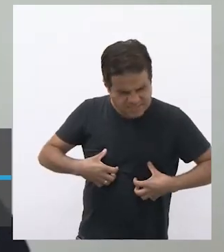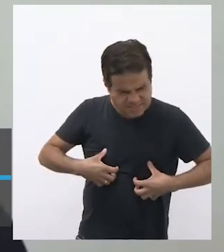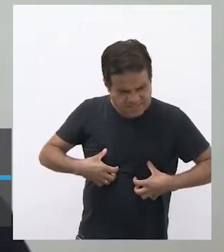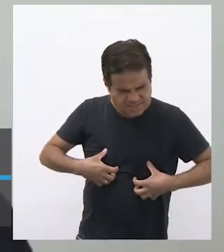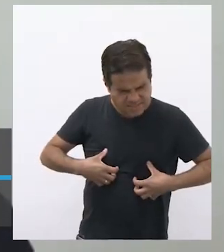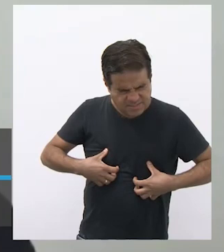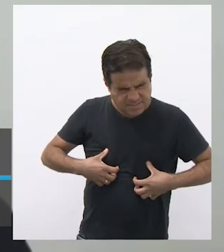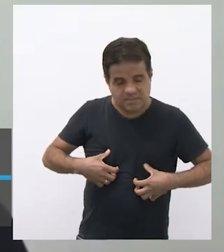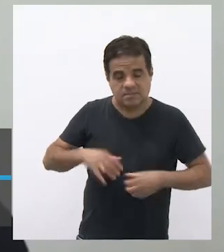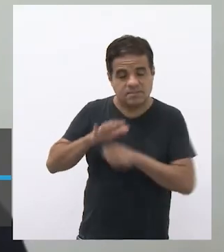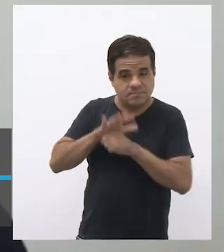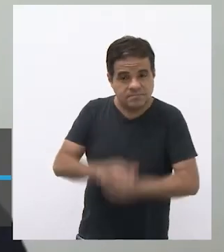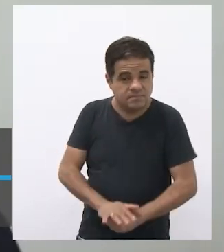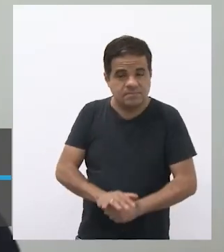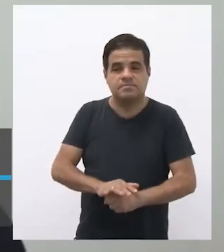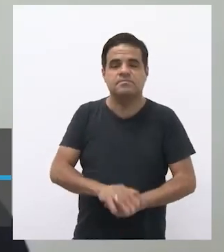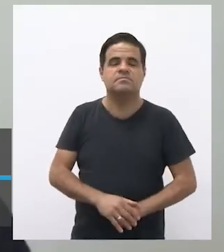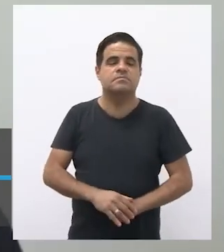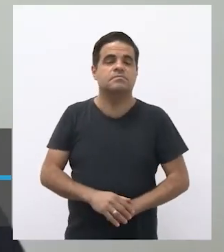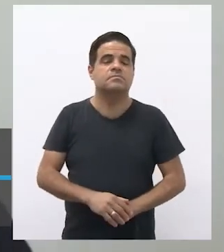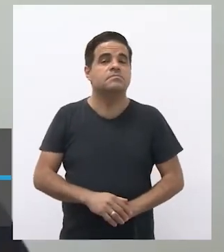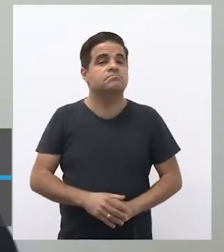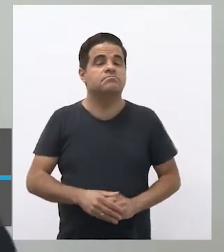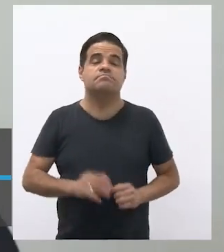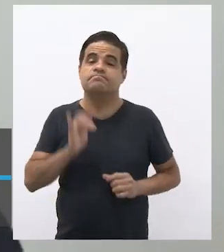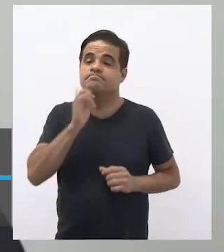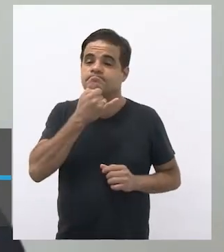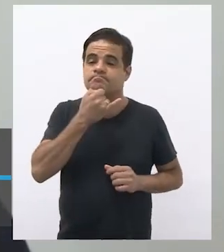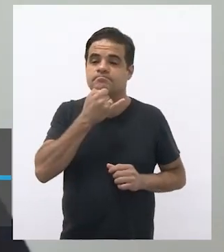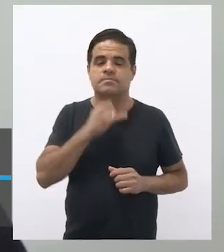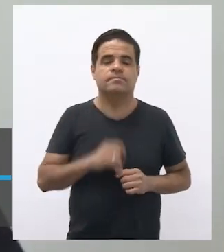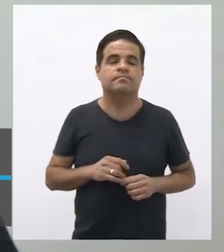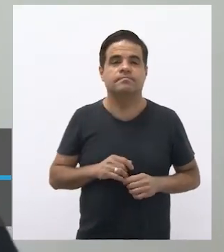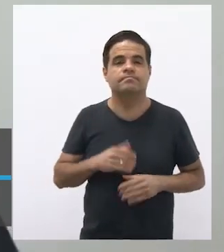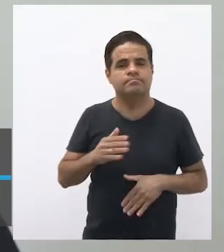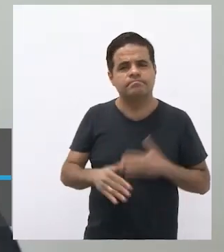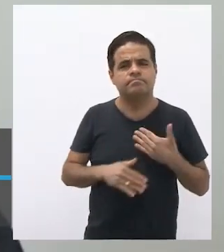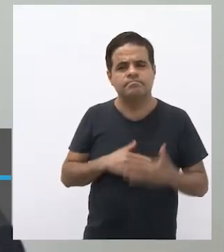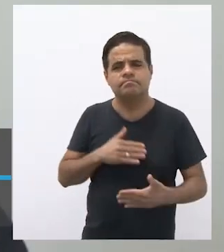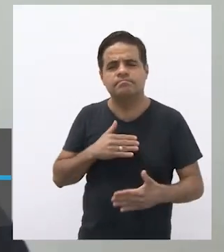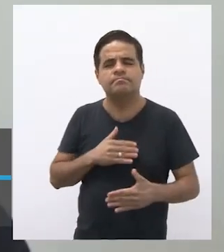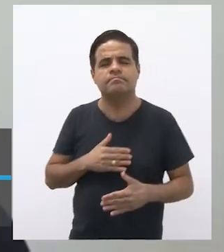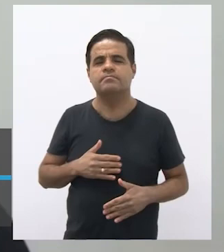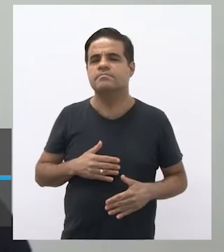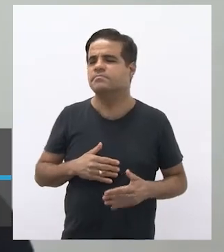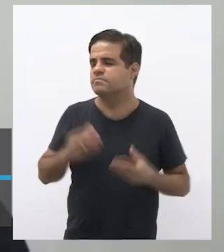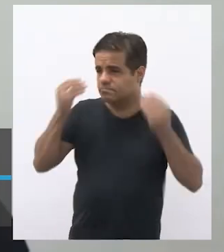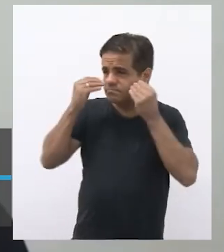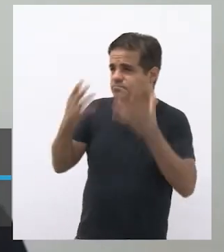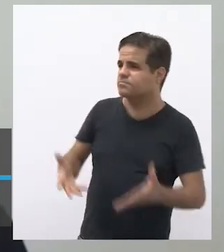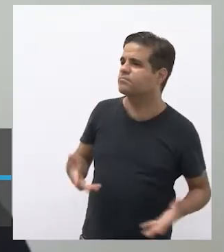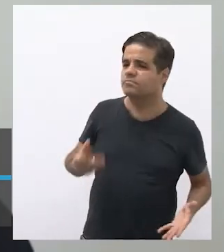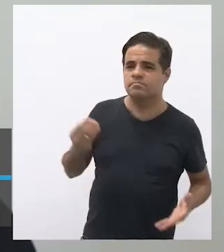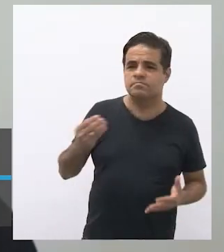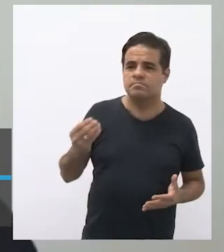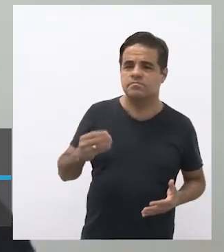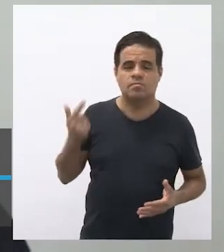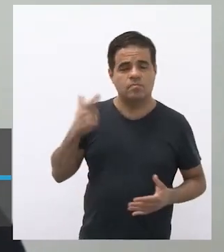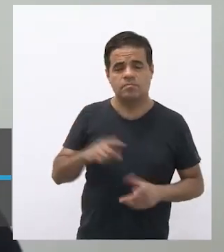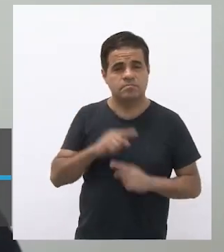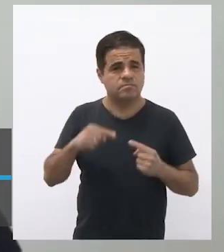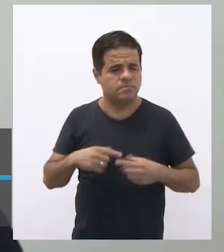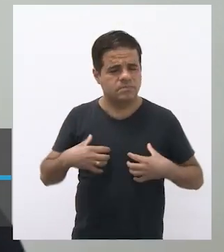não farmacológicas necessárias para o enfrentamento da pandemia da Covid-19, dentre as quais o